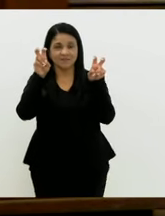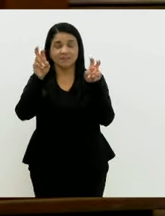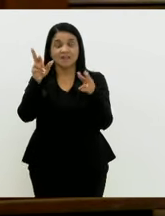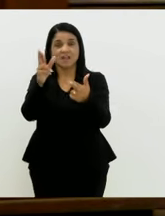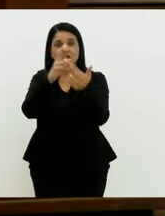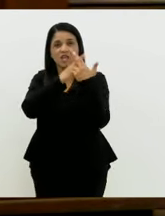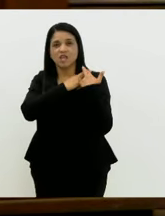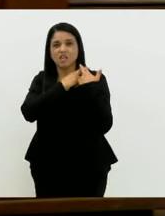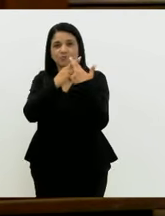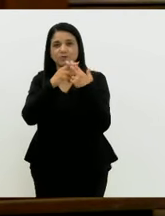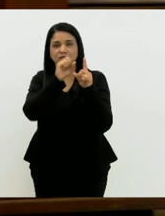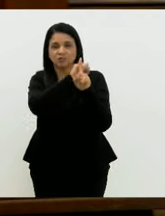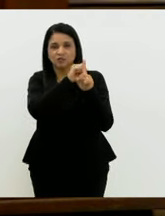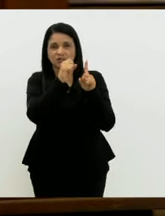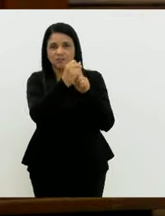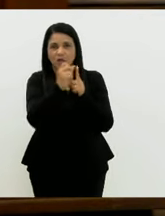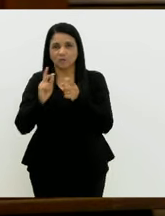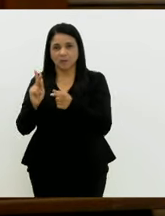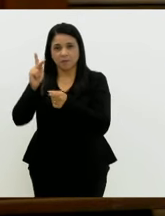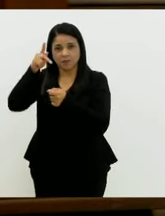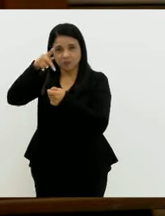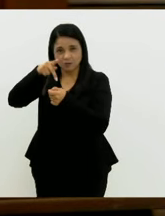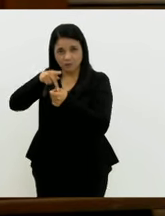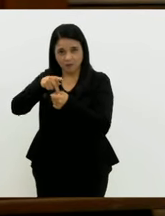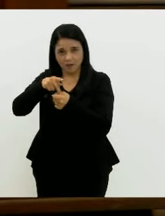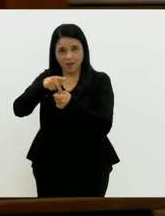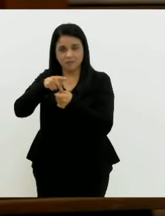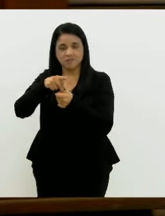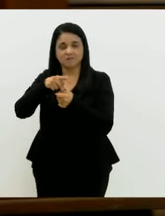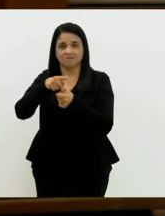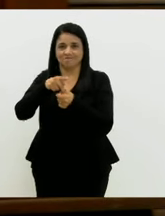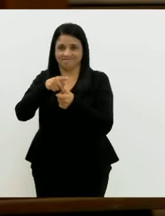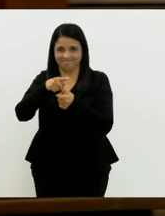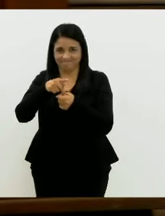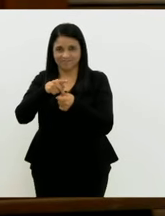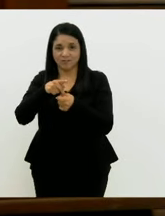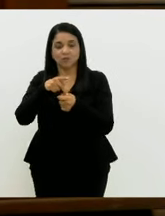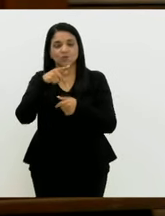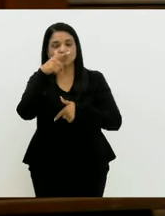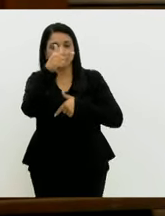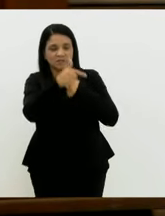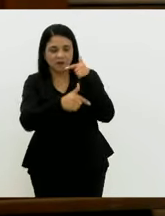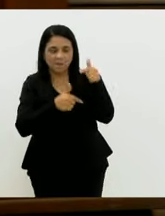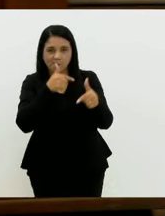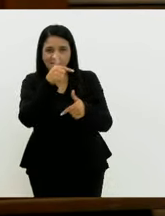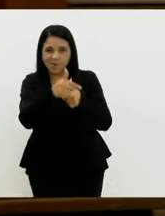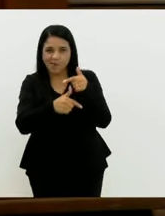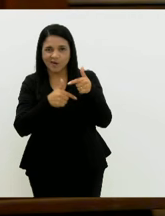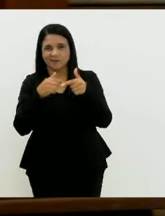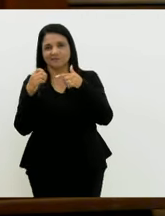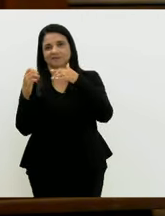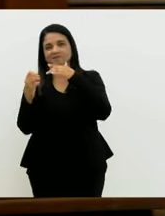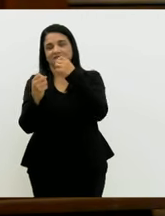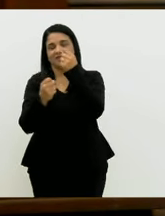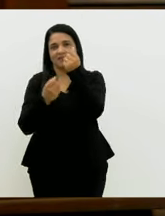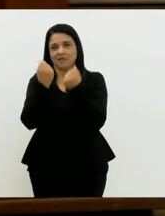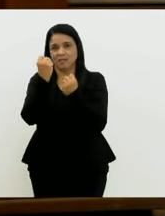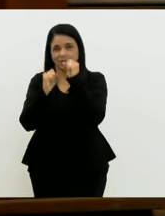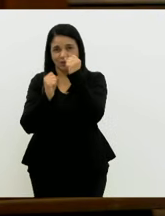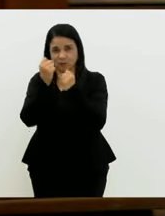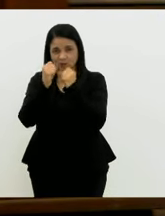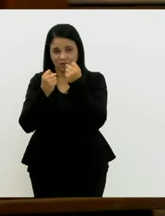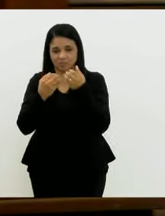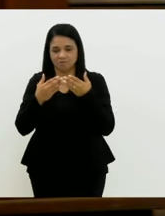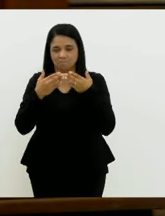da Petrobras com os nossos trabalhadores e trabalhadoras da indústria naval. E